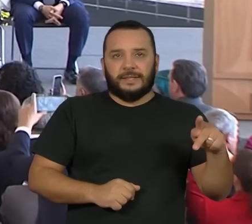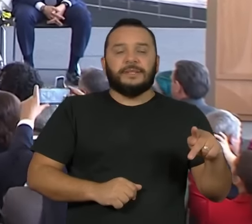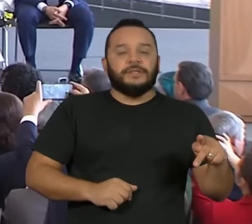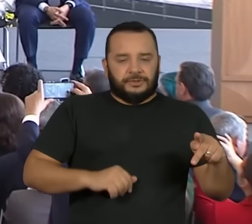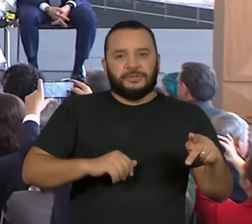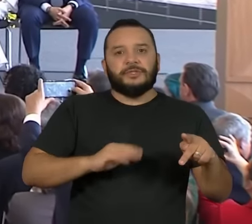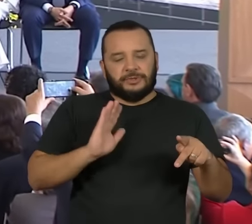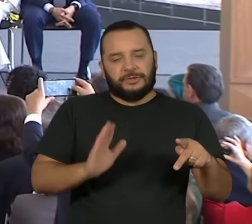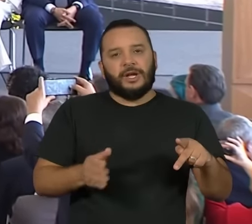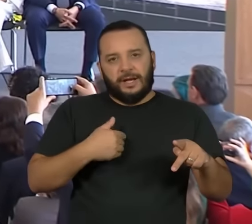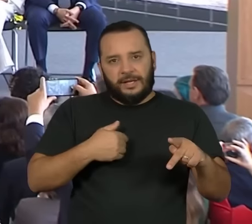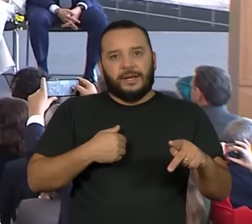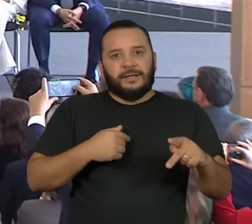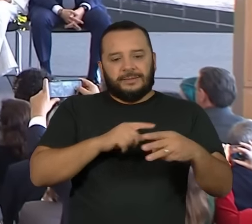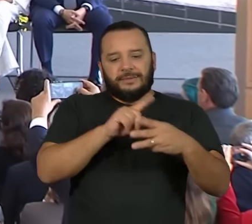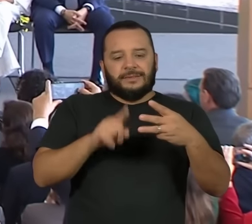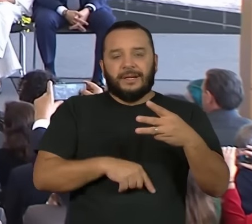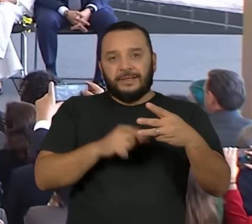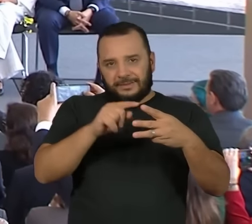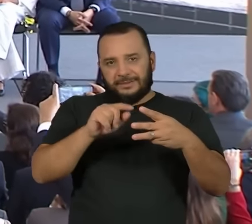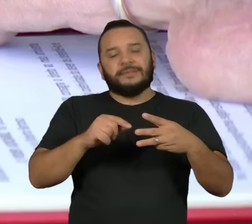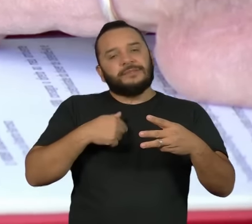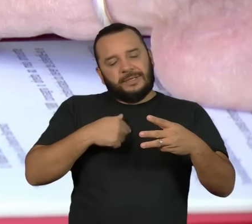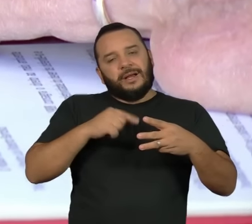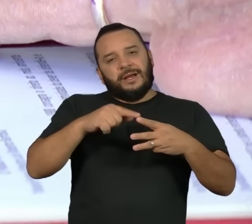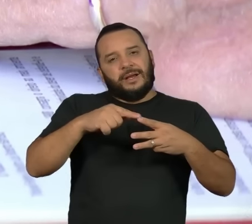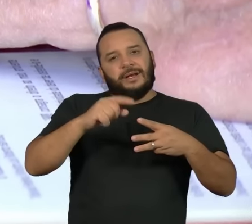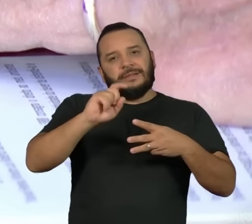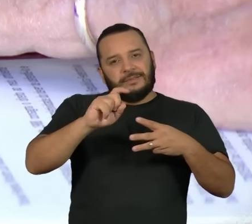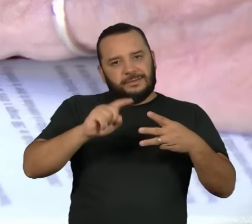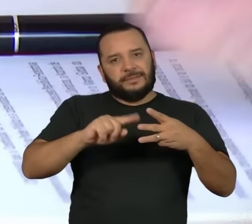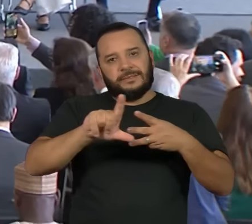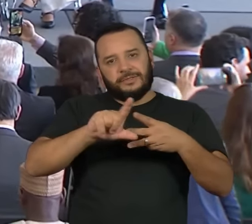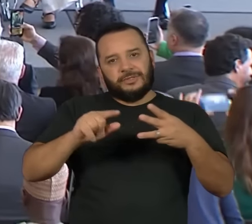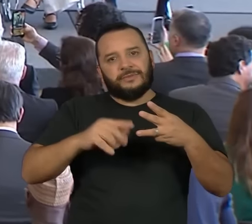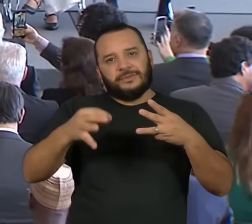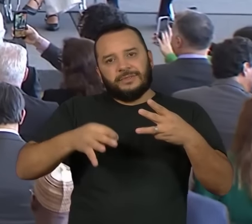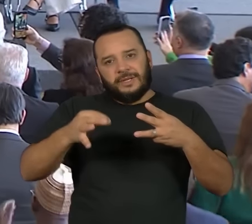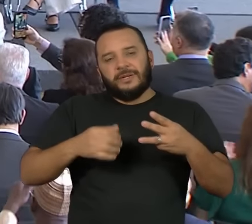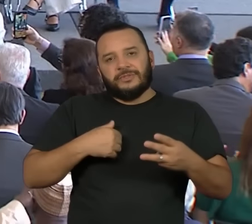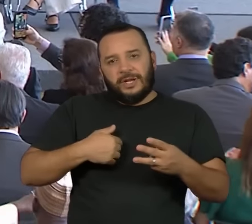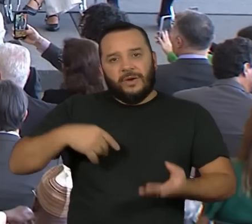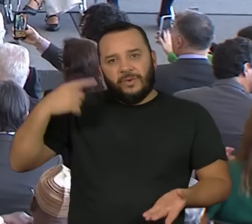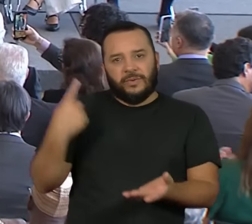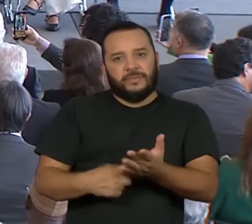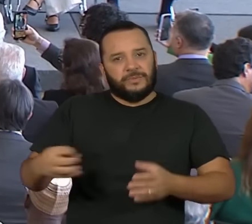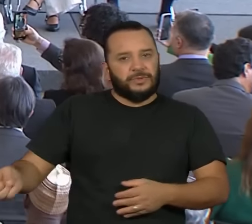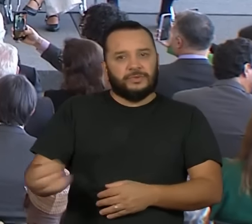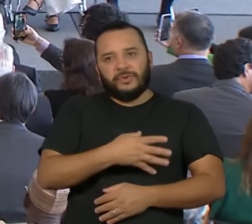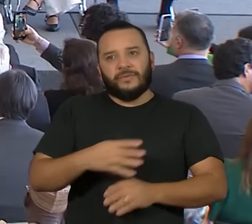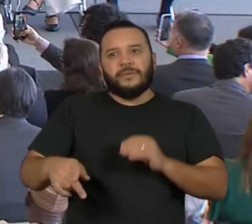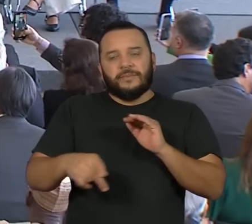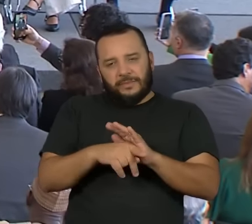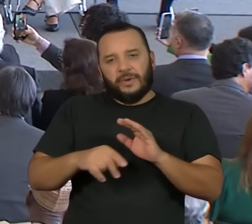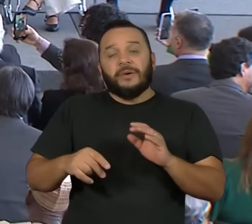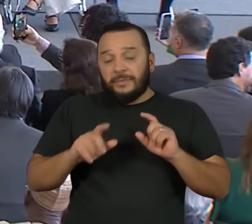Senado e Câmara assinam o acordo em defesa de uma nova agenda ambiental e climática, o Pacto pela